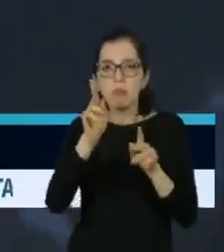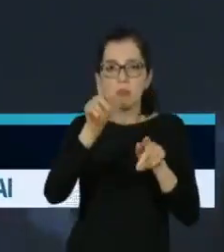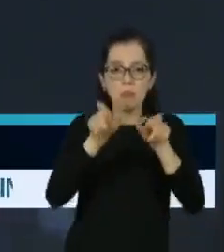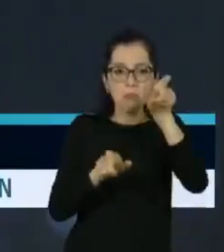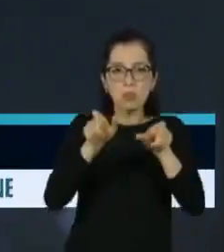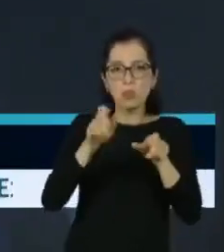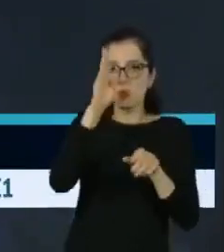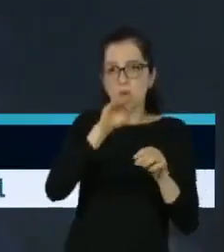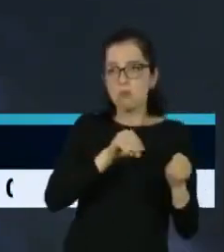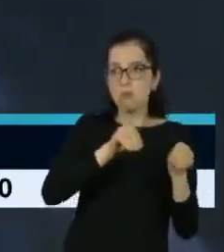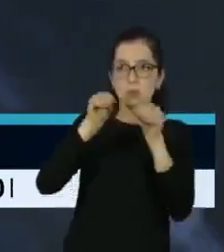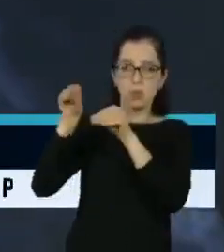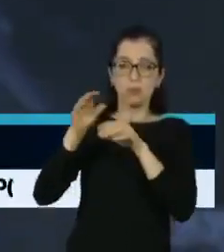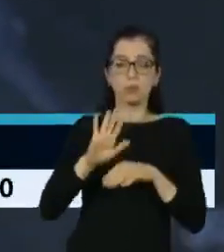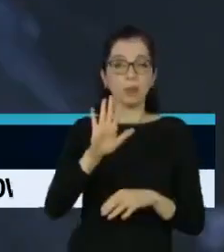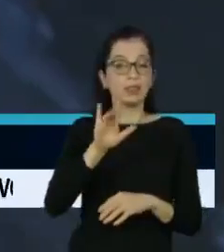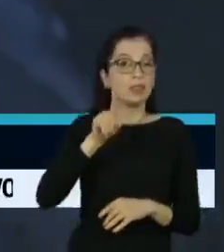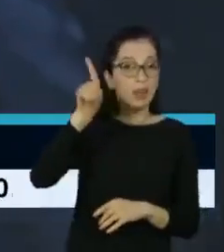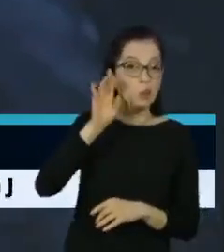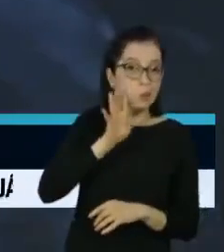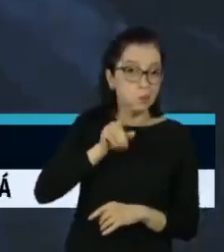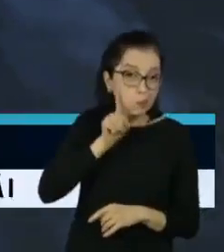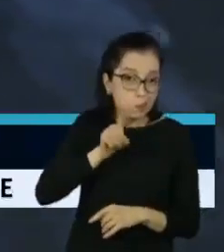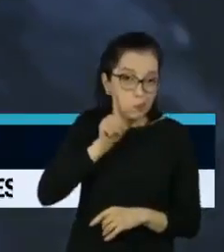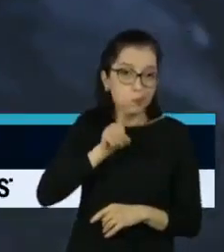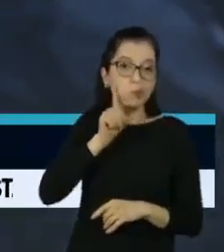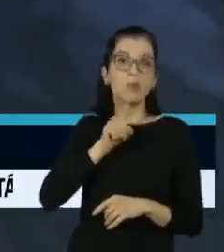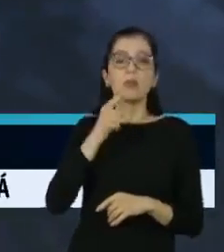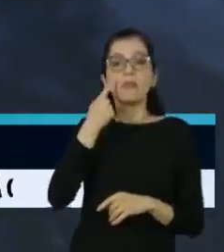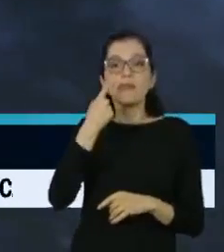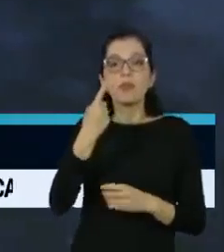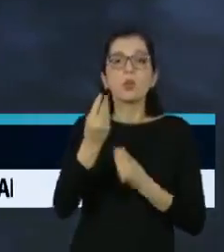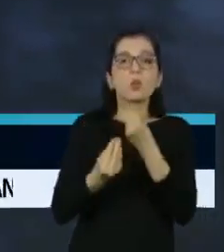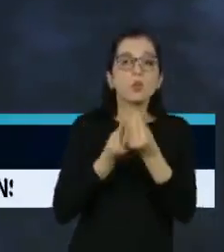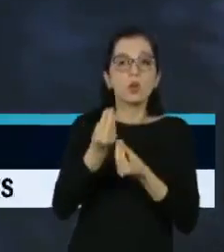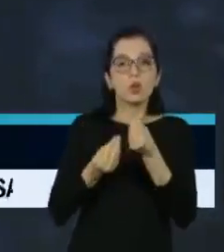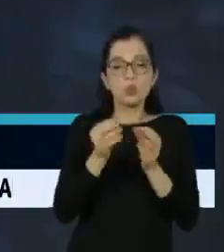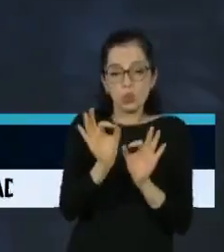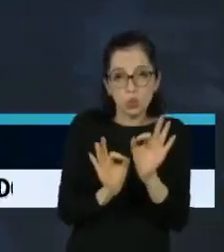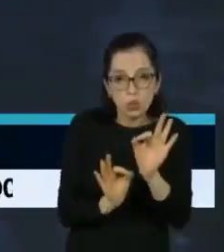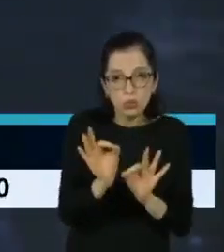e brasileiras afirmaram que revisaram questões prioritárias em programas e